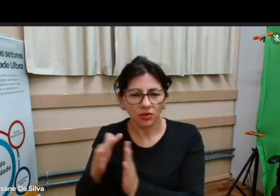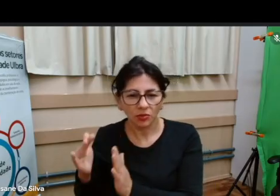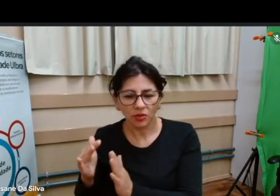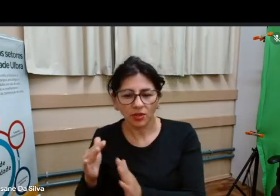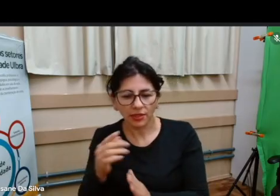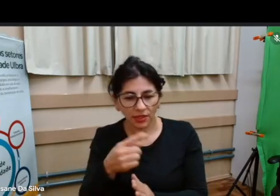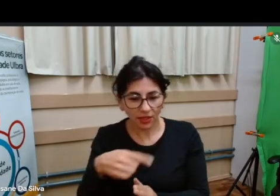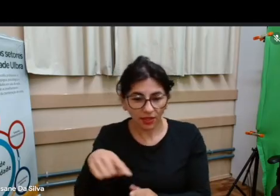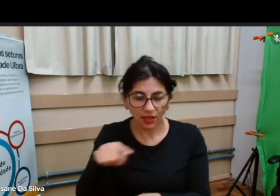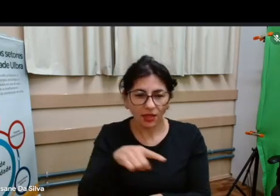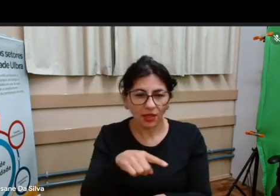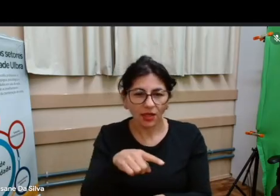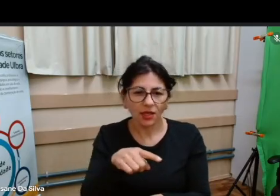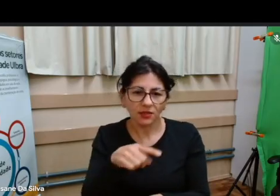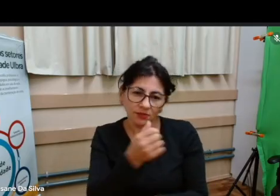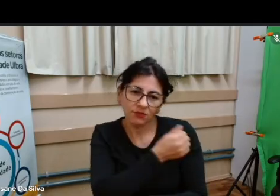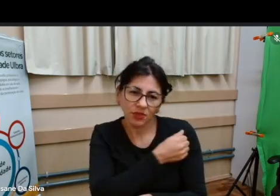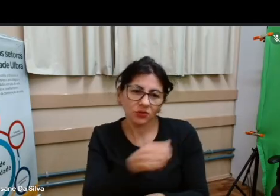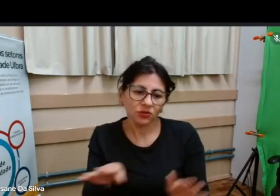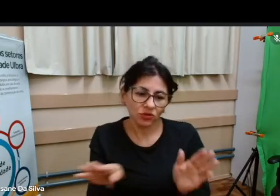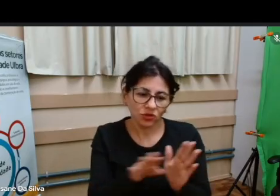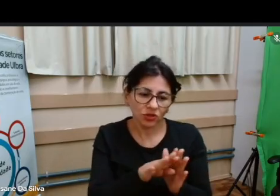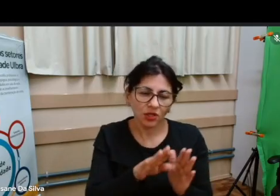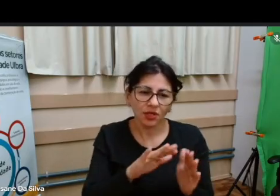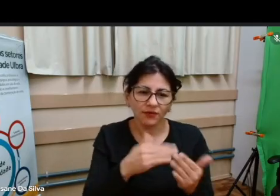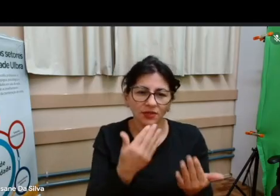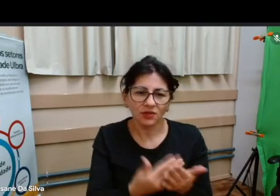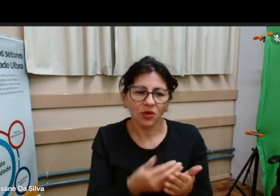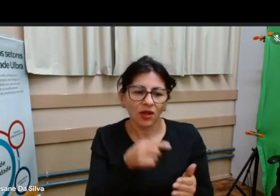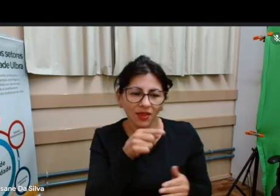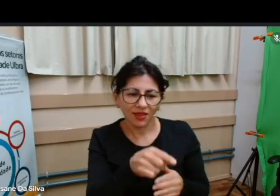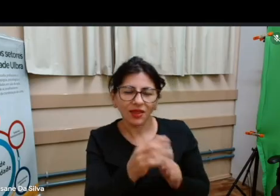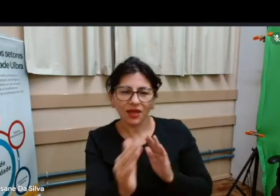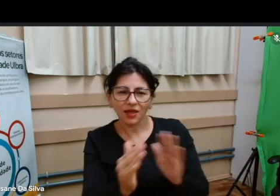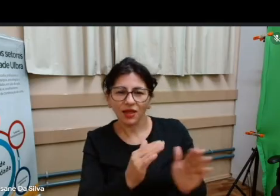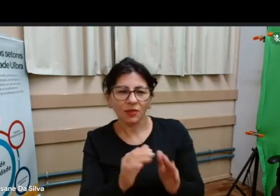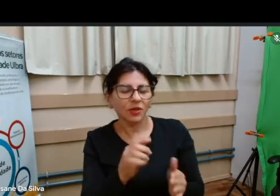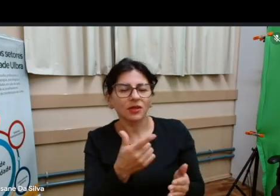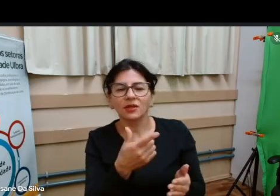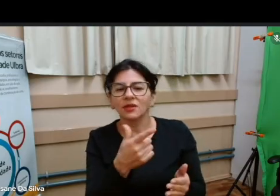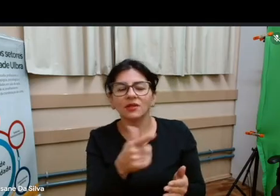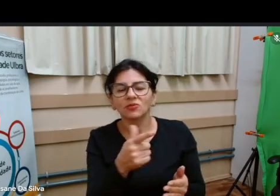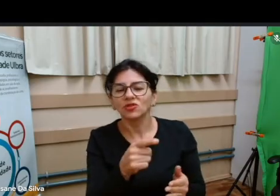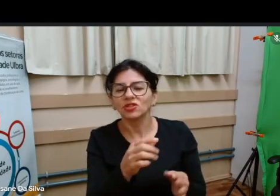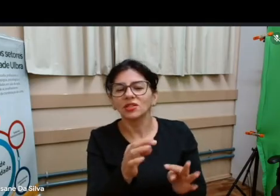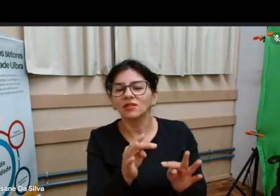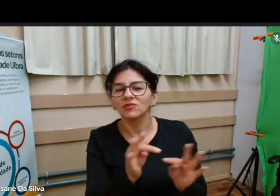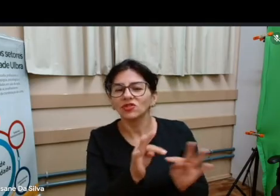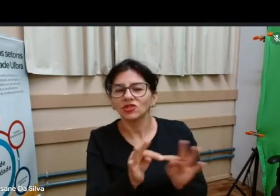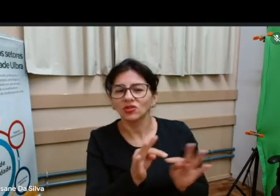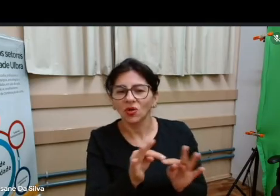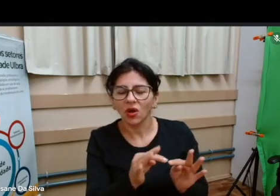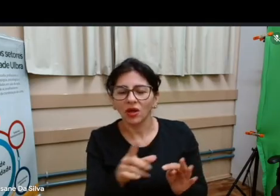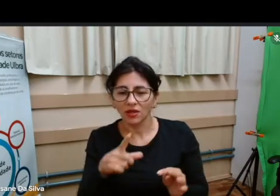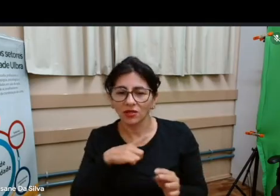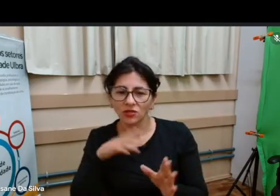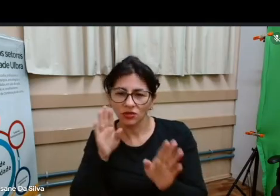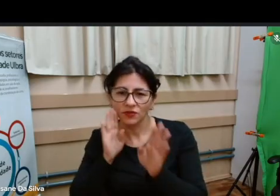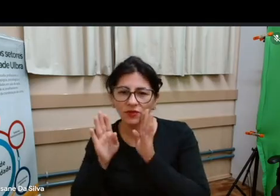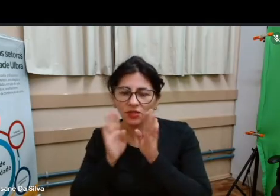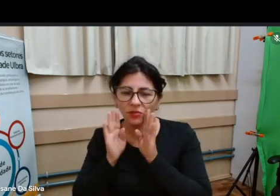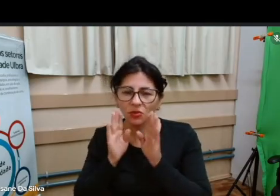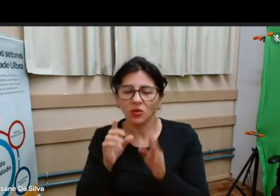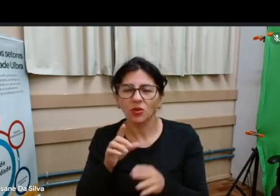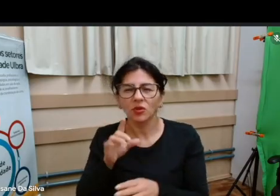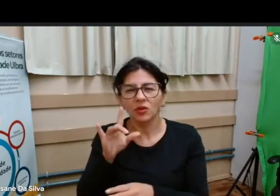escola na época nem tinha o tiktok né a gente ainda tinha né O Facebook o Instagram começando